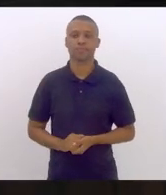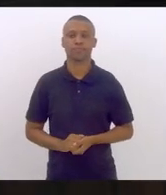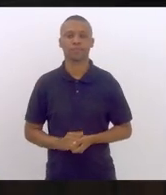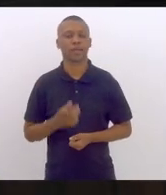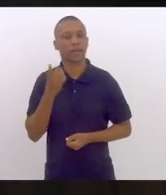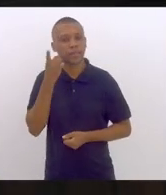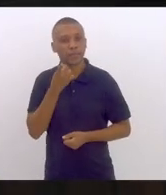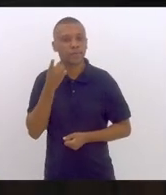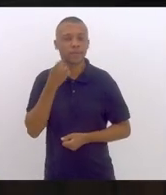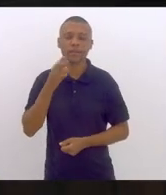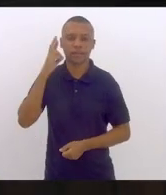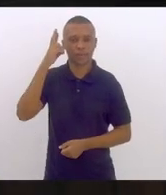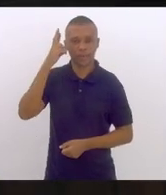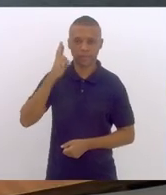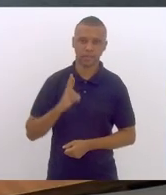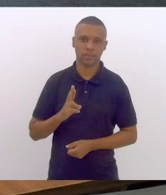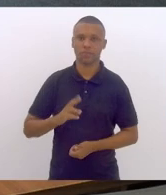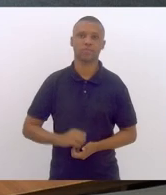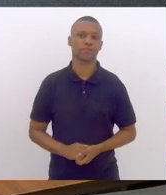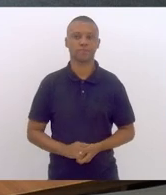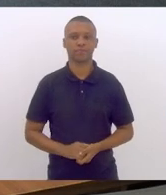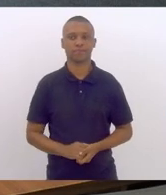deputada Renata Souza